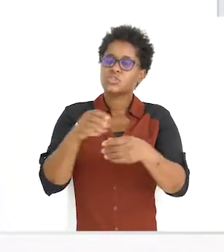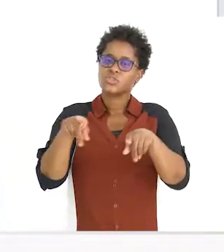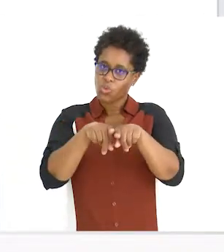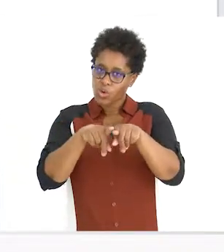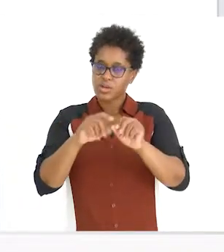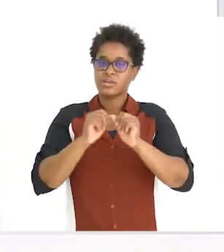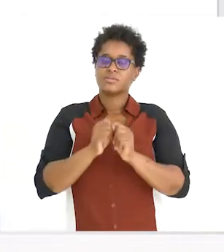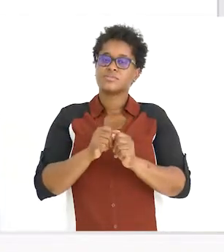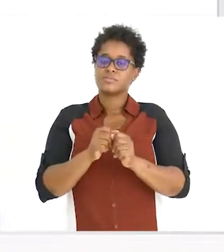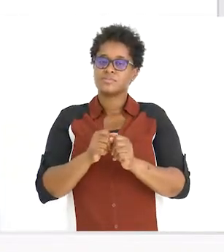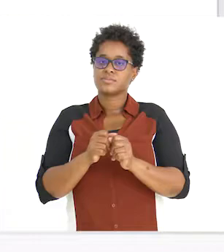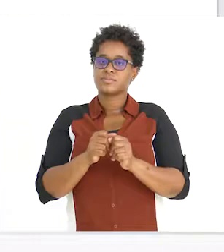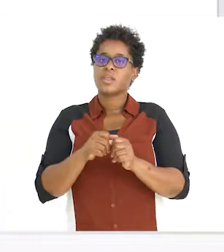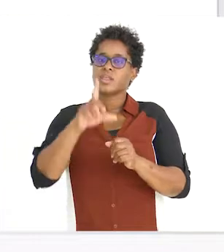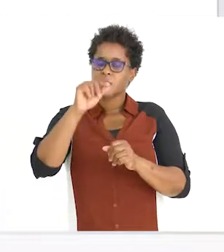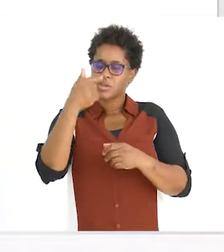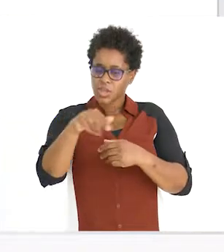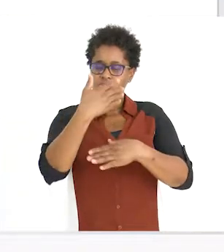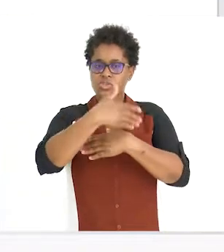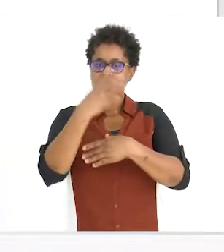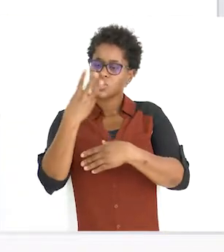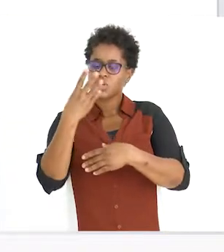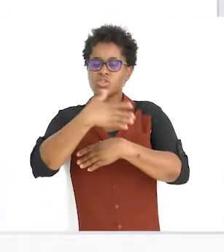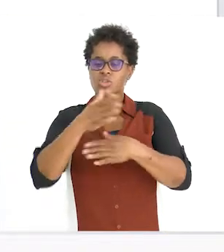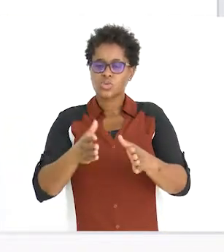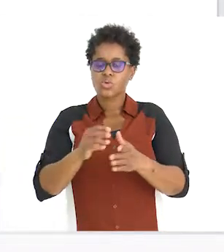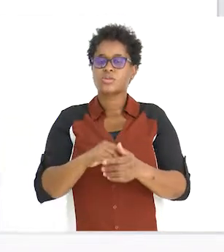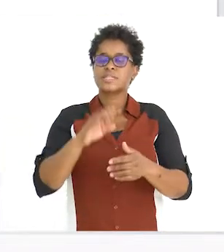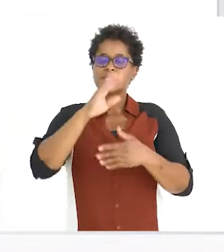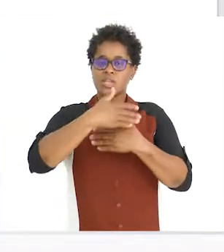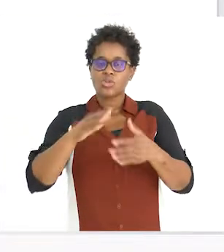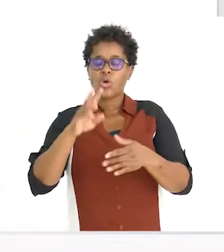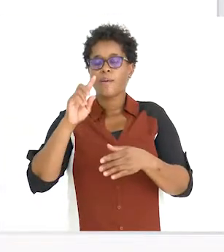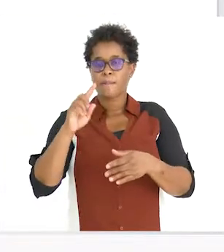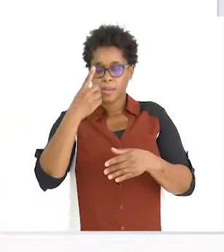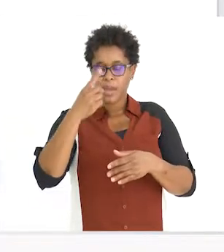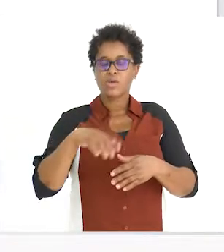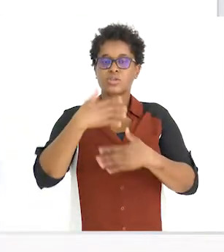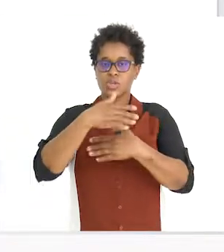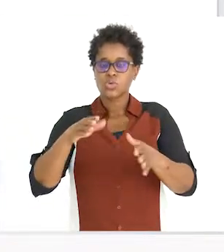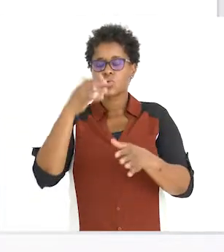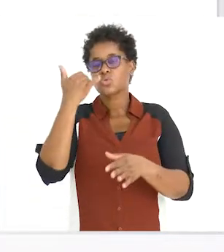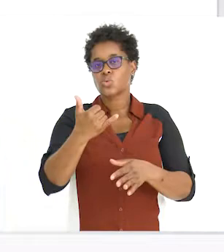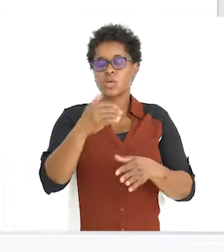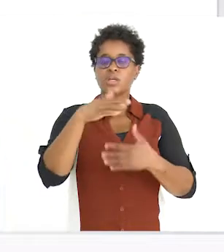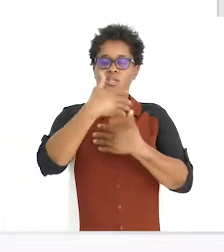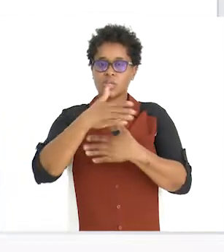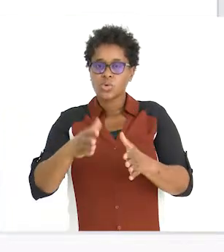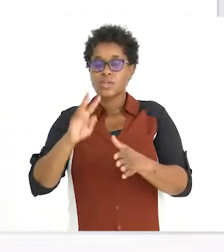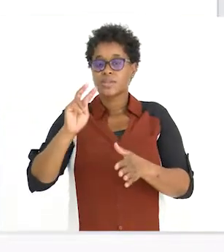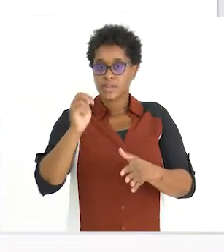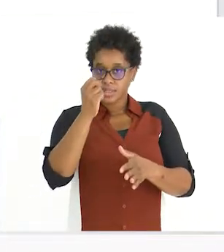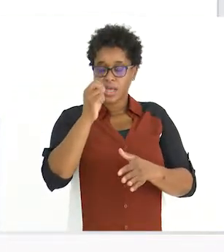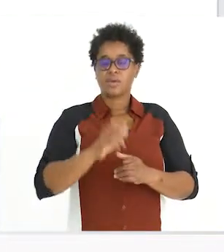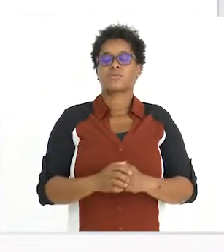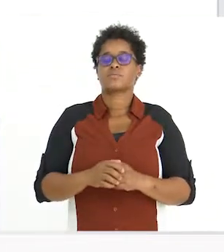comuns. Temos os três setores, o setor primário, o setor secundário e o setor terciário.